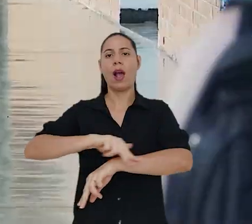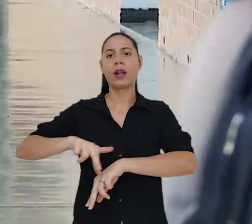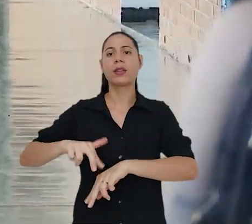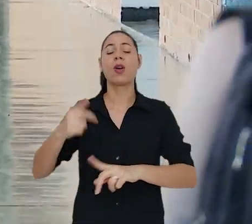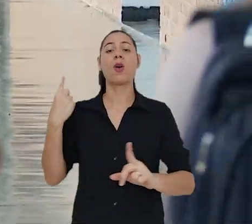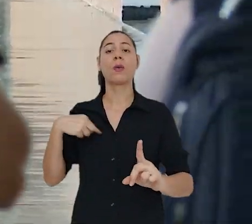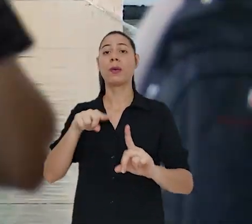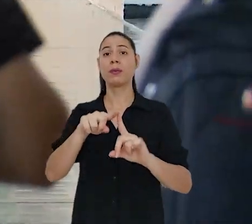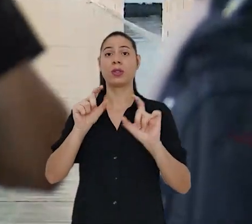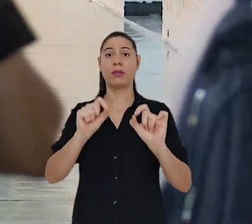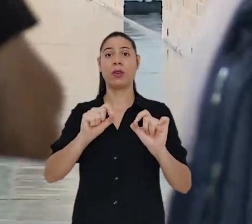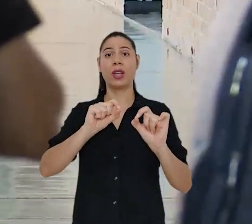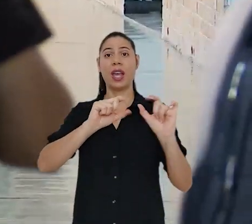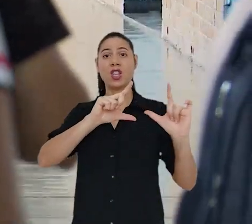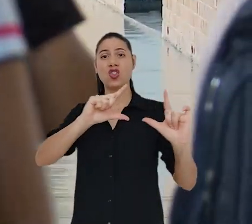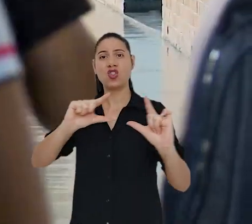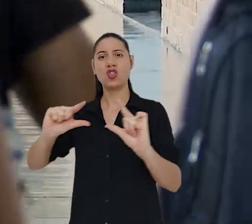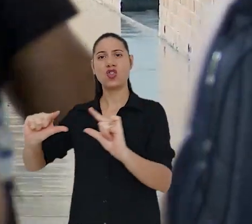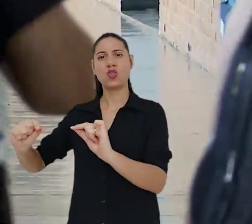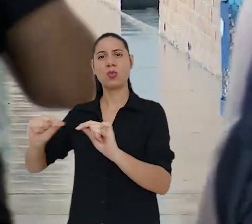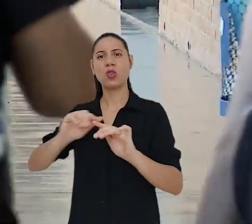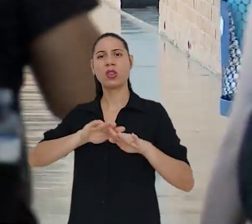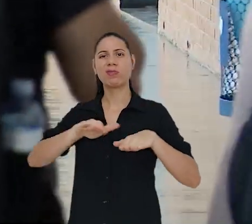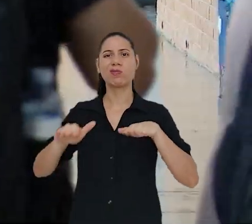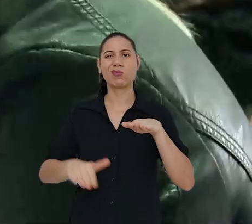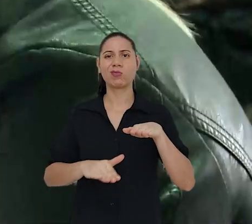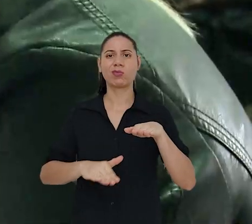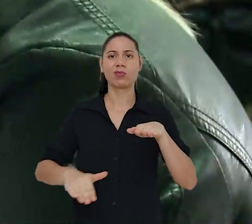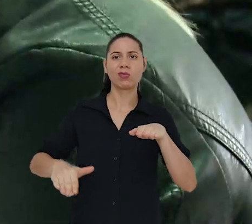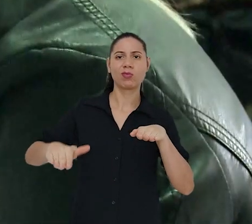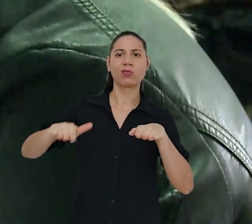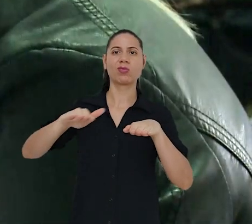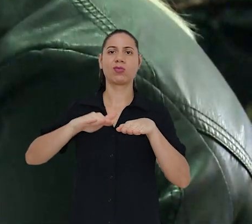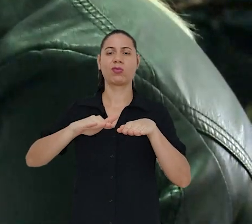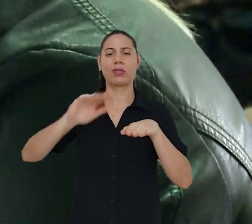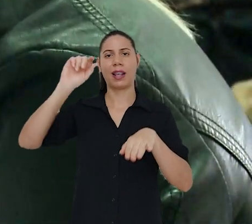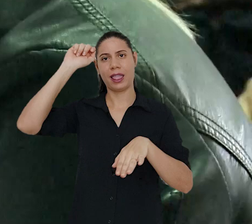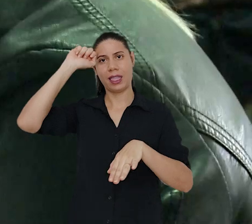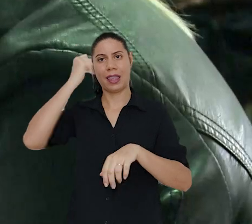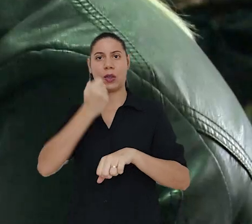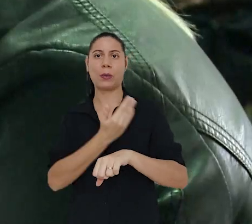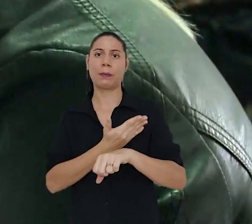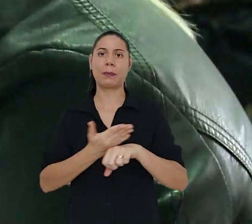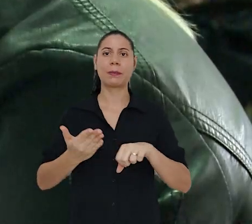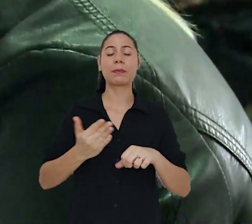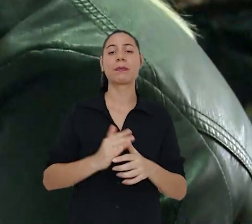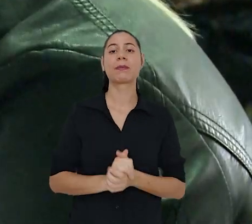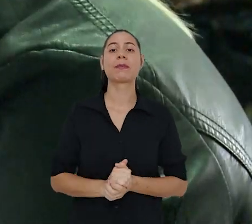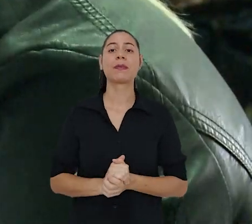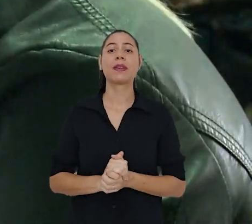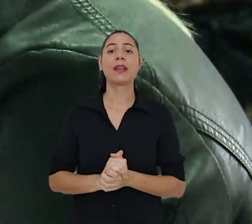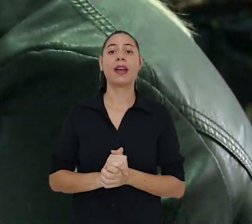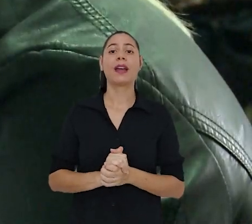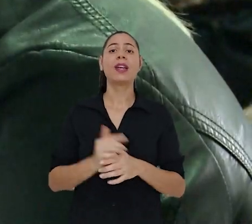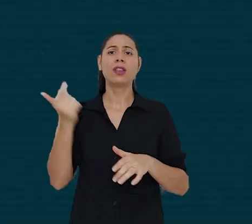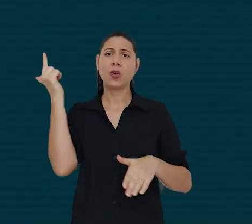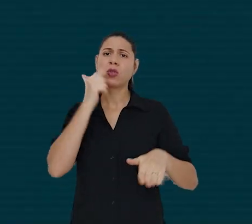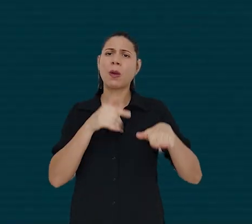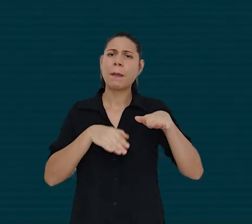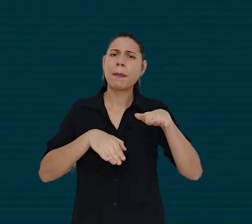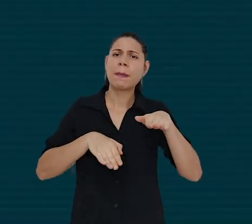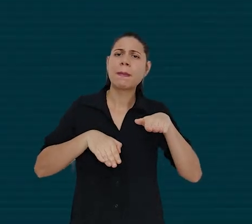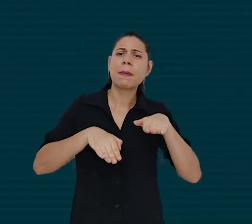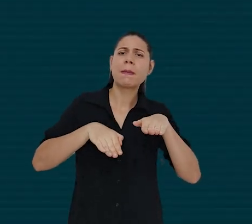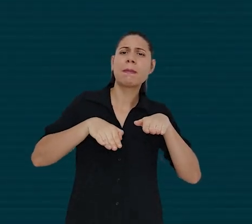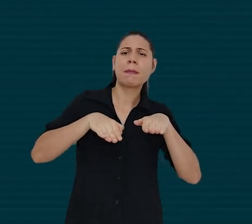A ideia é combater a discriminação e ajudar a reduzir as desigualdades entre negros e brancos. E essa redução